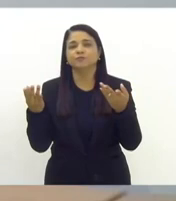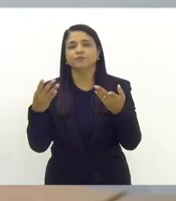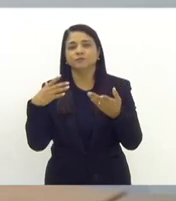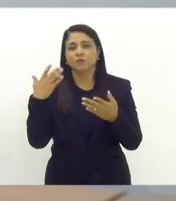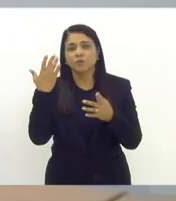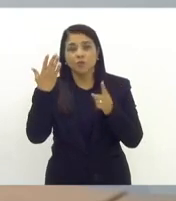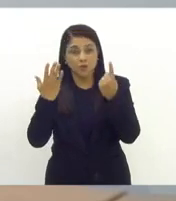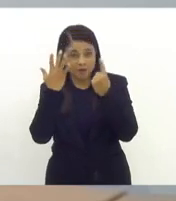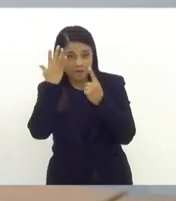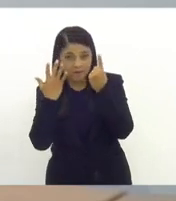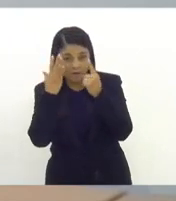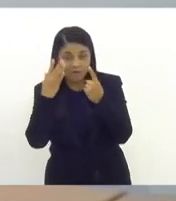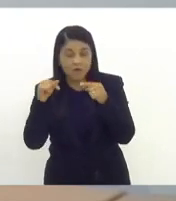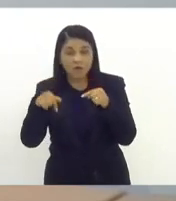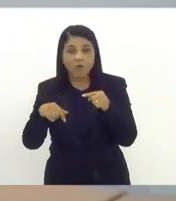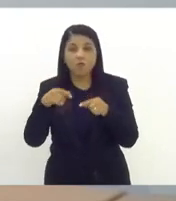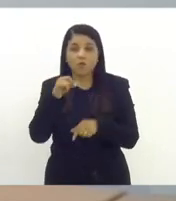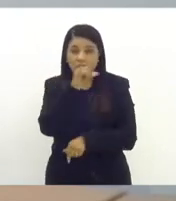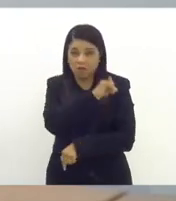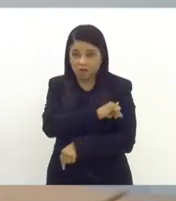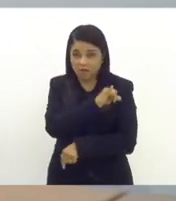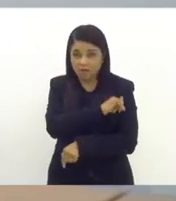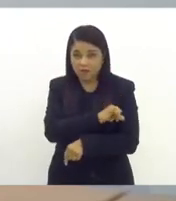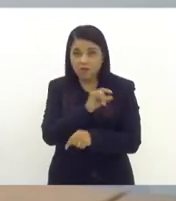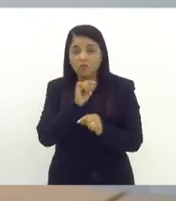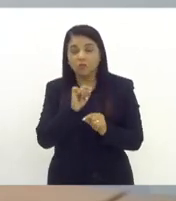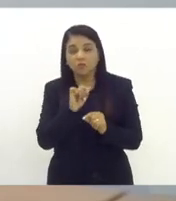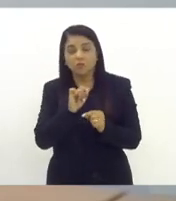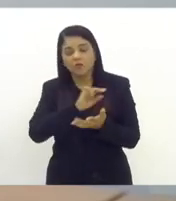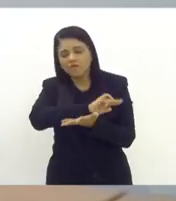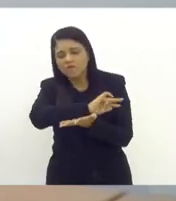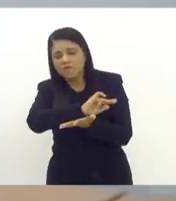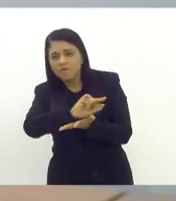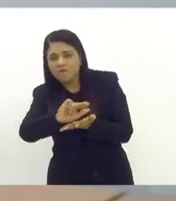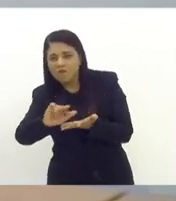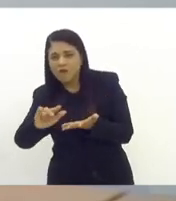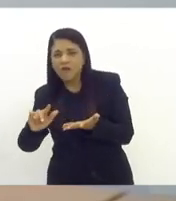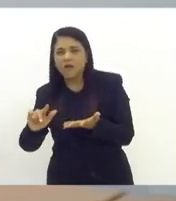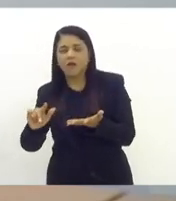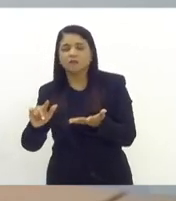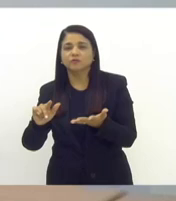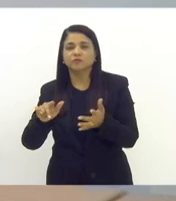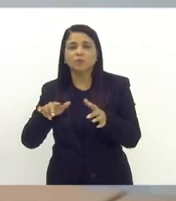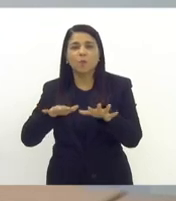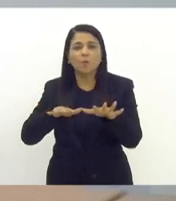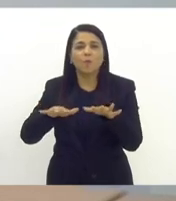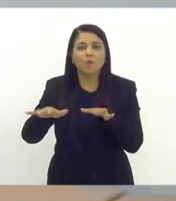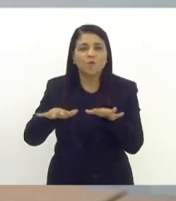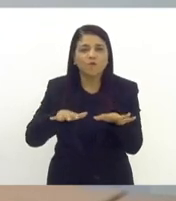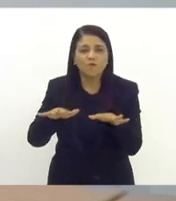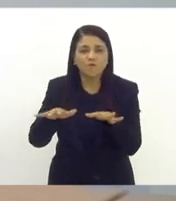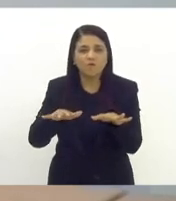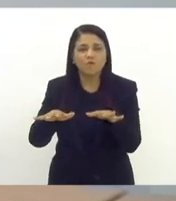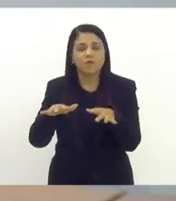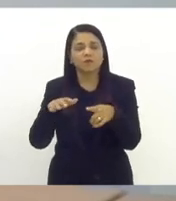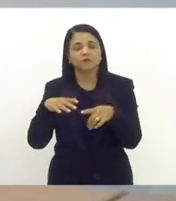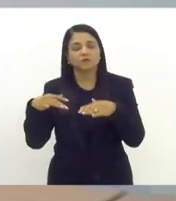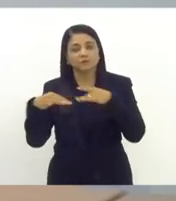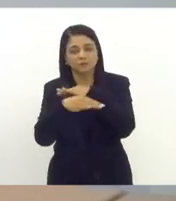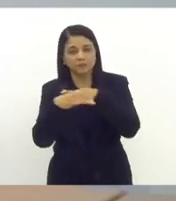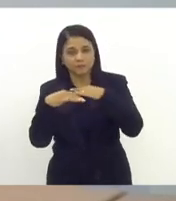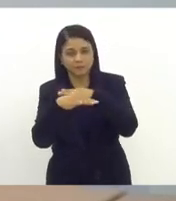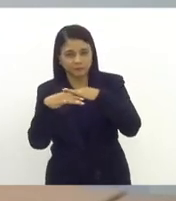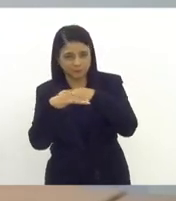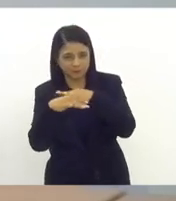carnaval do Rio o quanto ele traz de movimento aqui para para Cidade do Rio